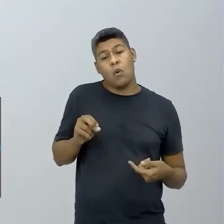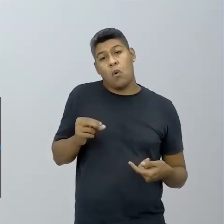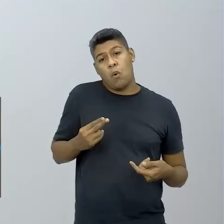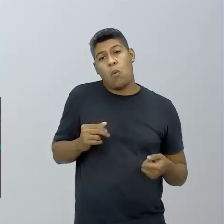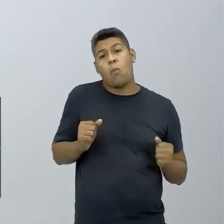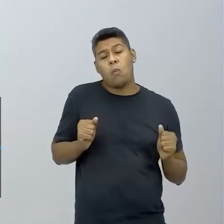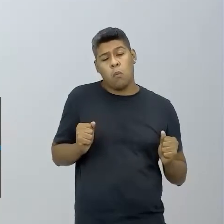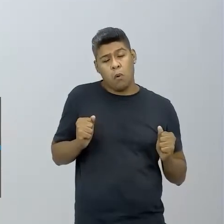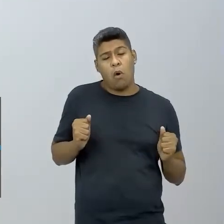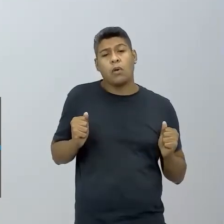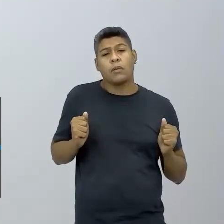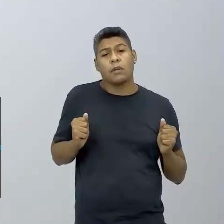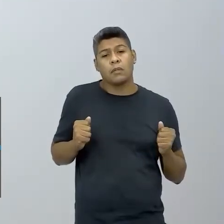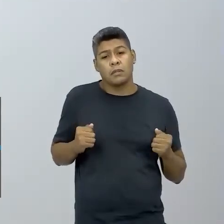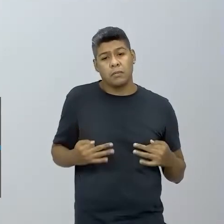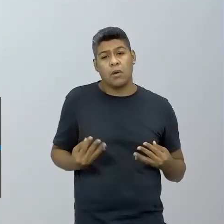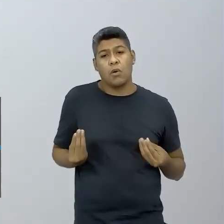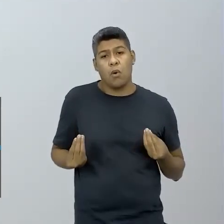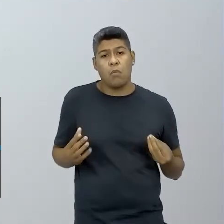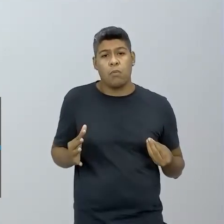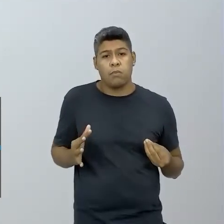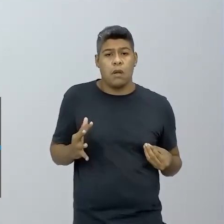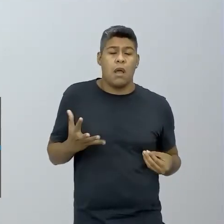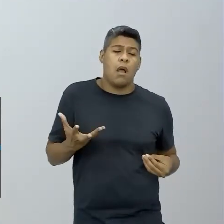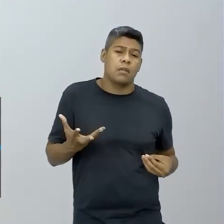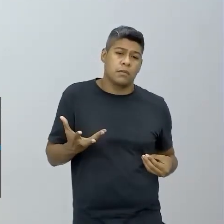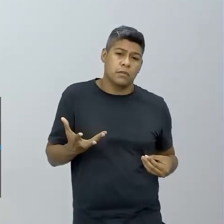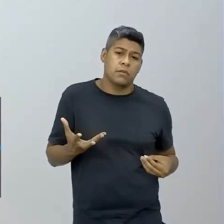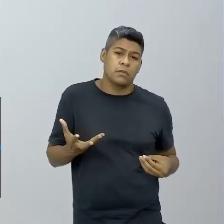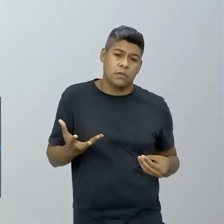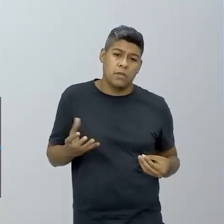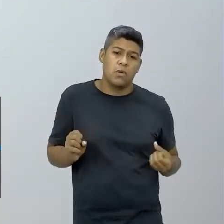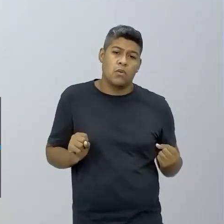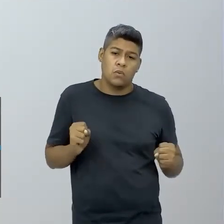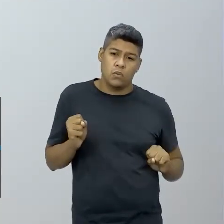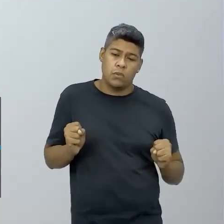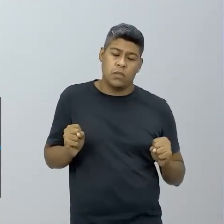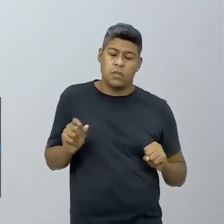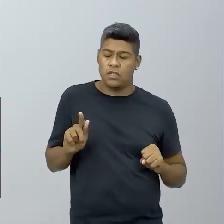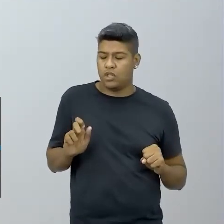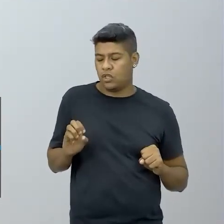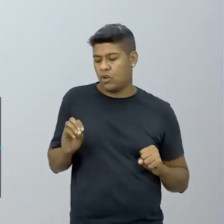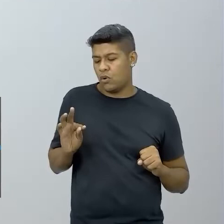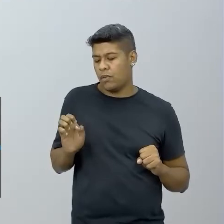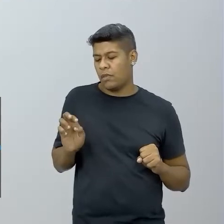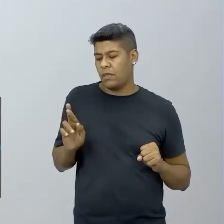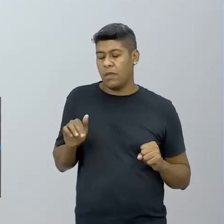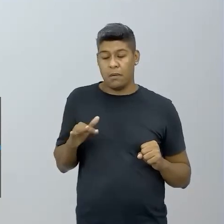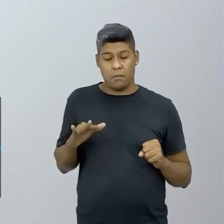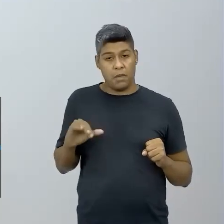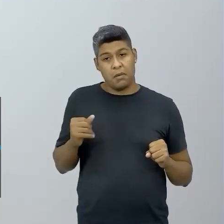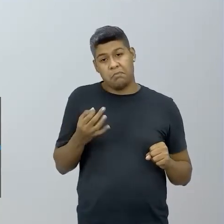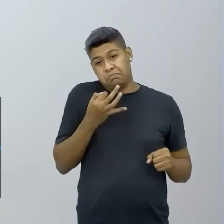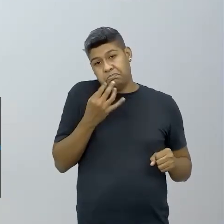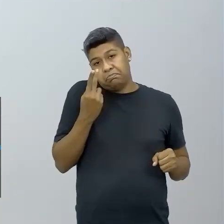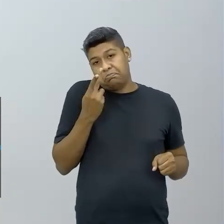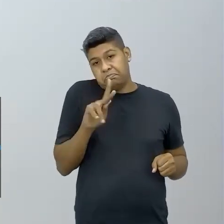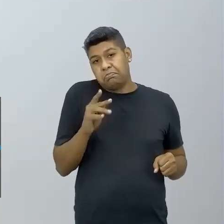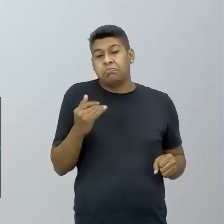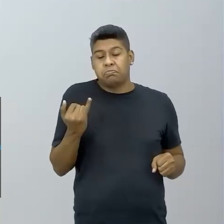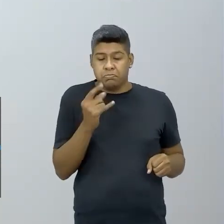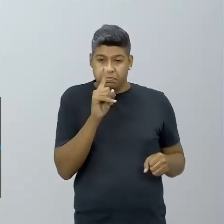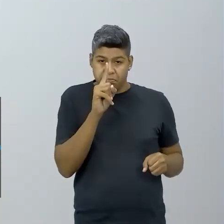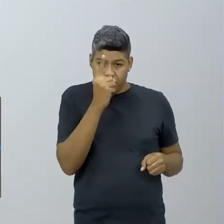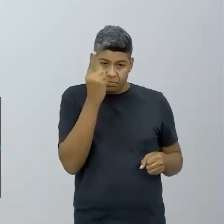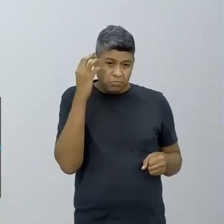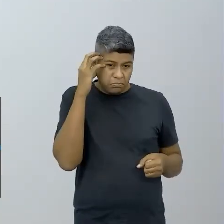inclusive, explicar como funciona, por exemplo, uma usina geotérmica. Tá? Fica a critério de vocês. O importante é que vocês criem